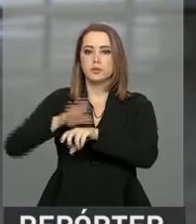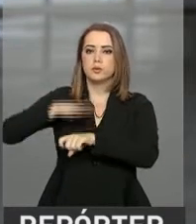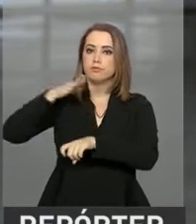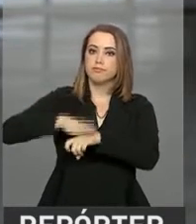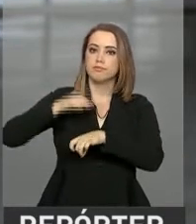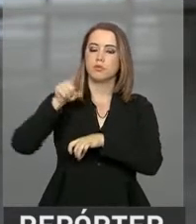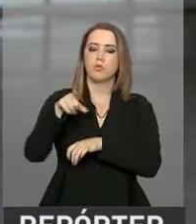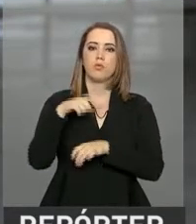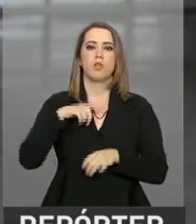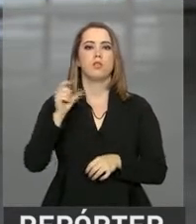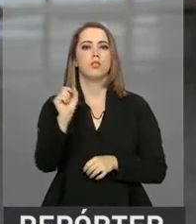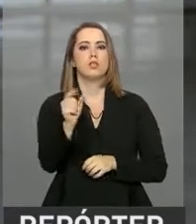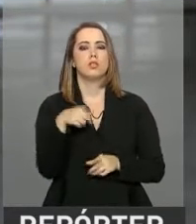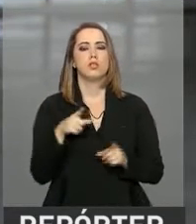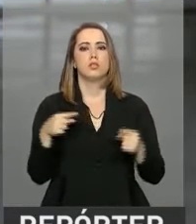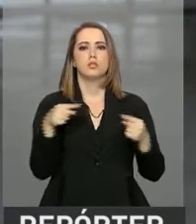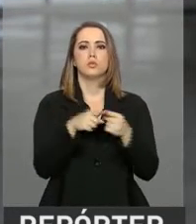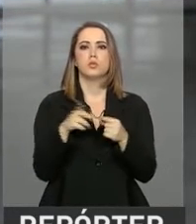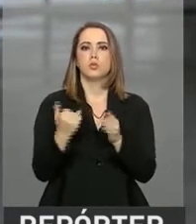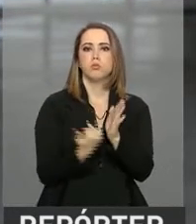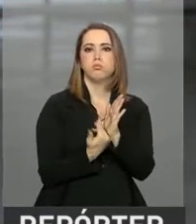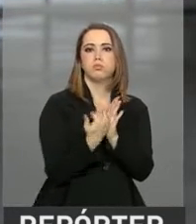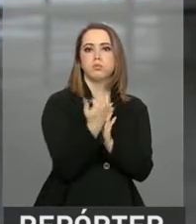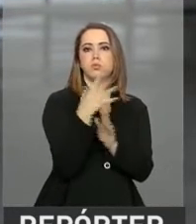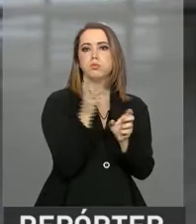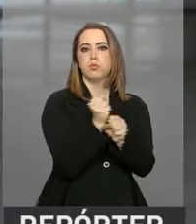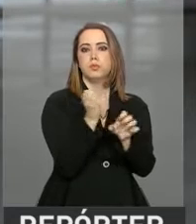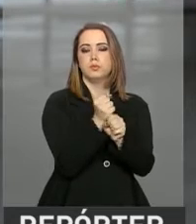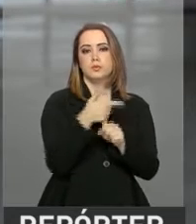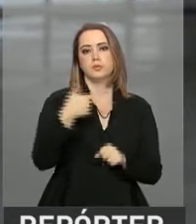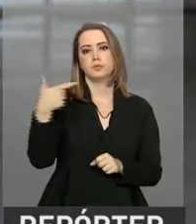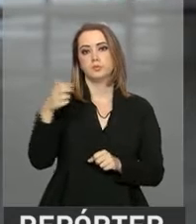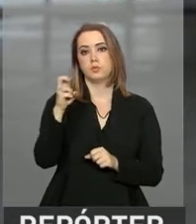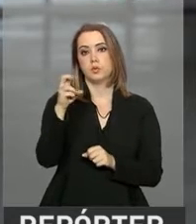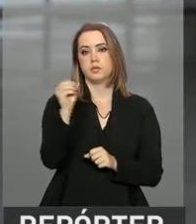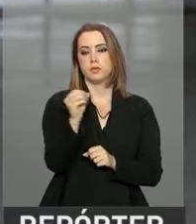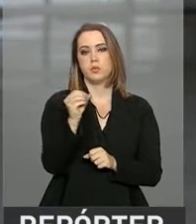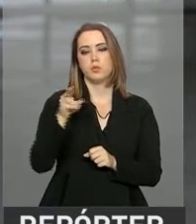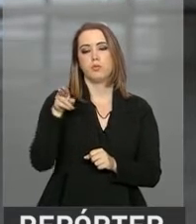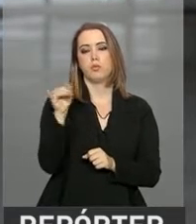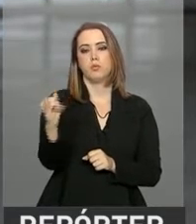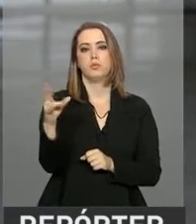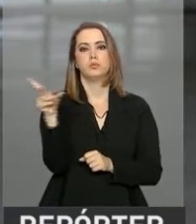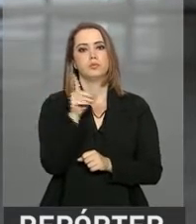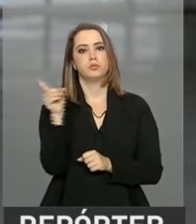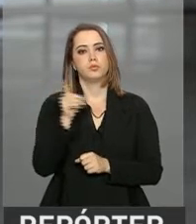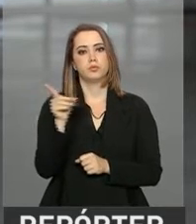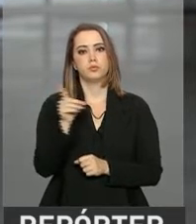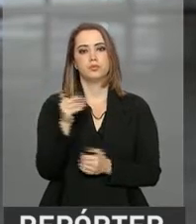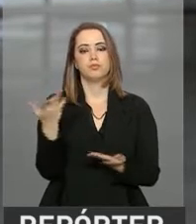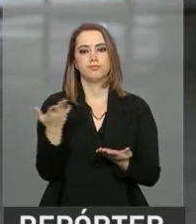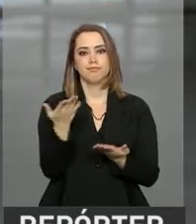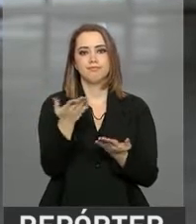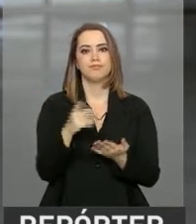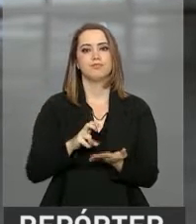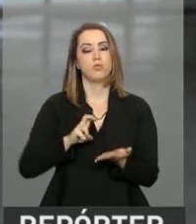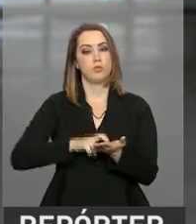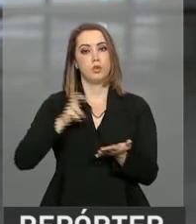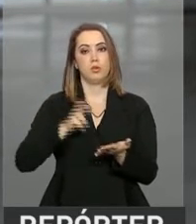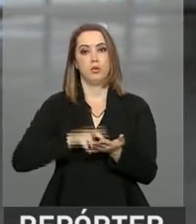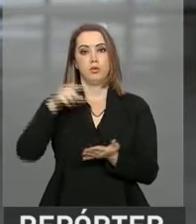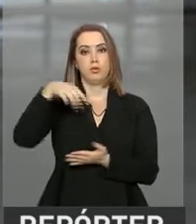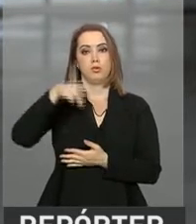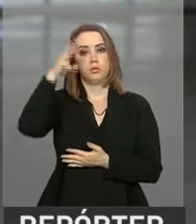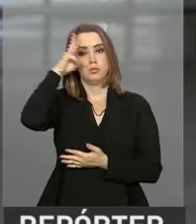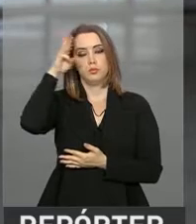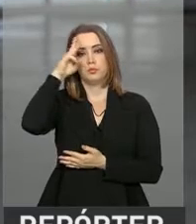feche 2016 com um saldo positivo de US$ 50 bilhões. E na manhã desta terça-feira, o presidente em